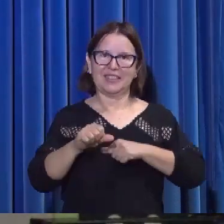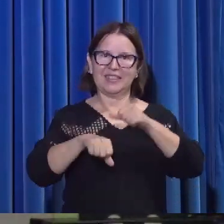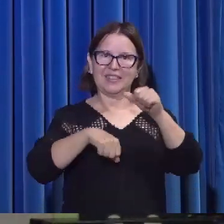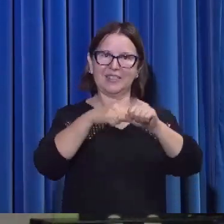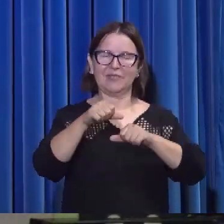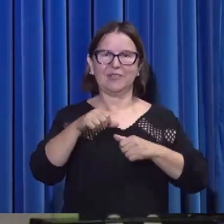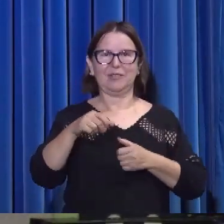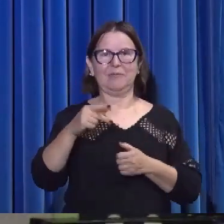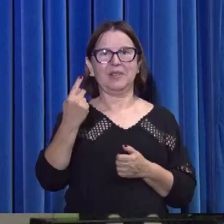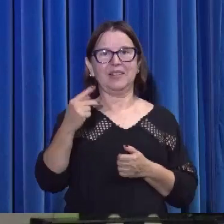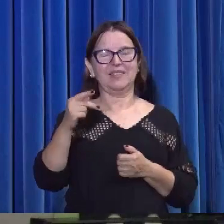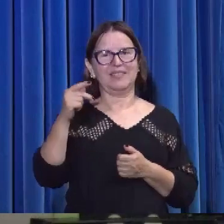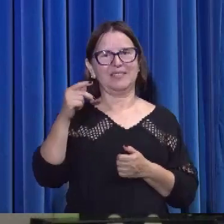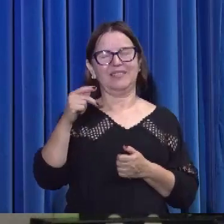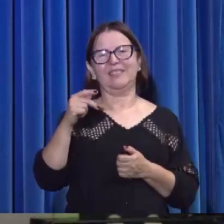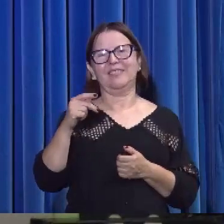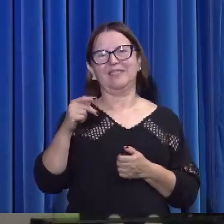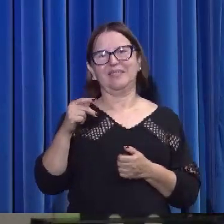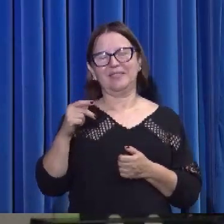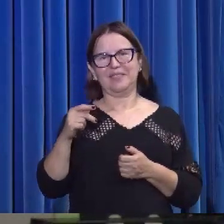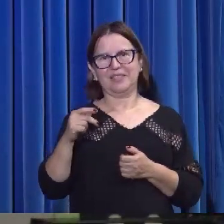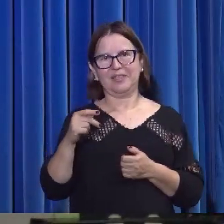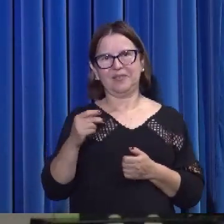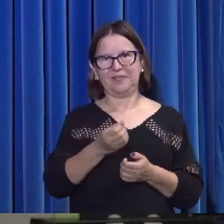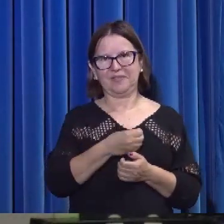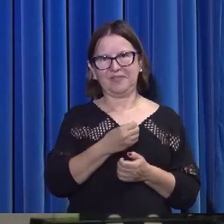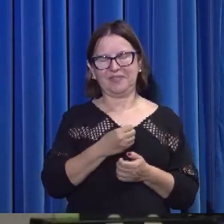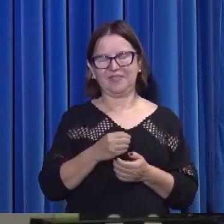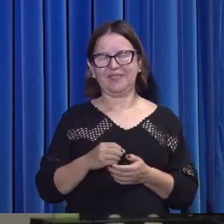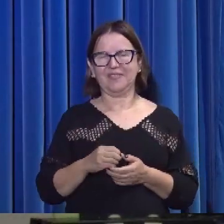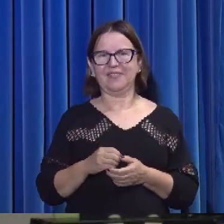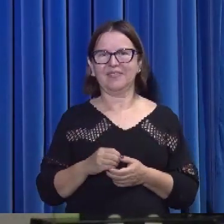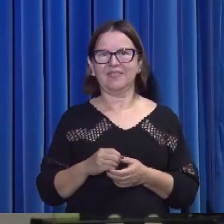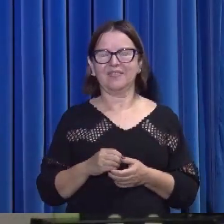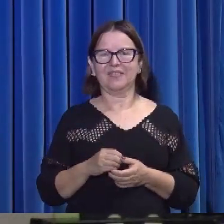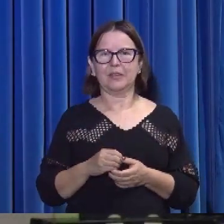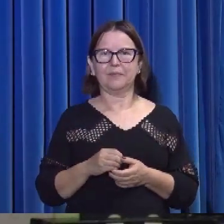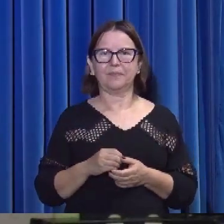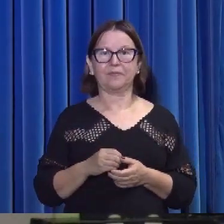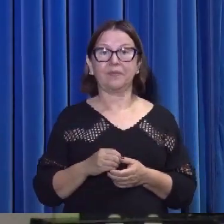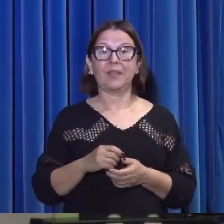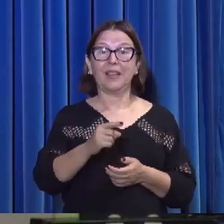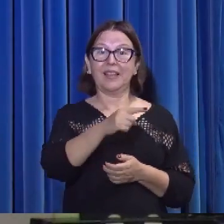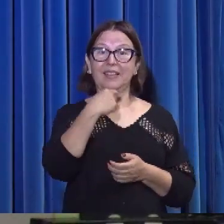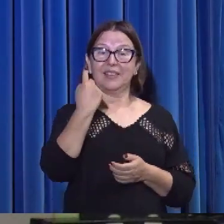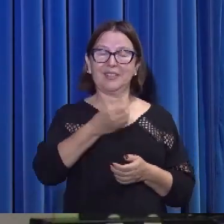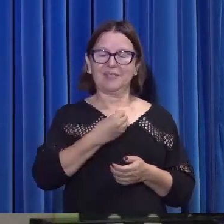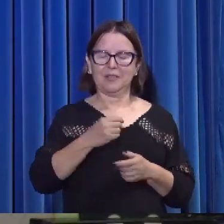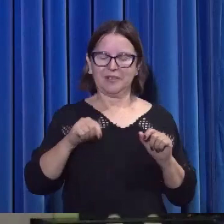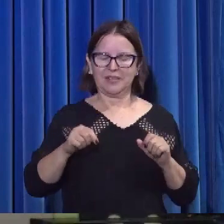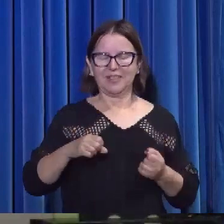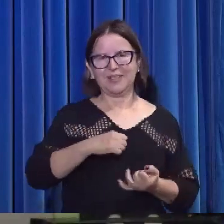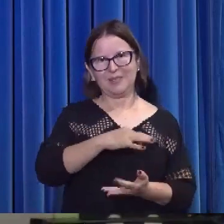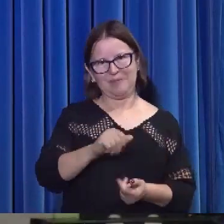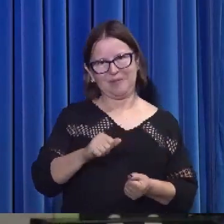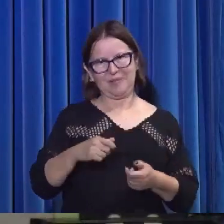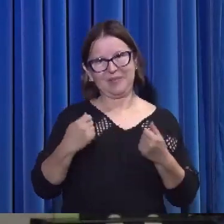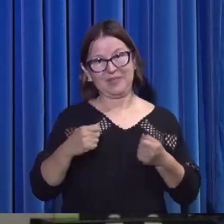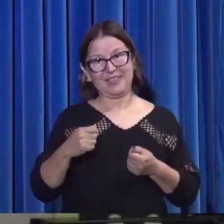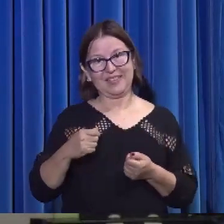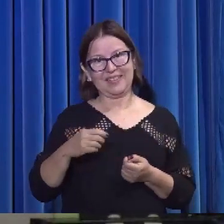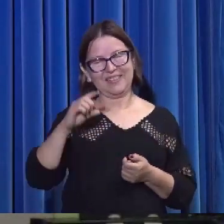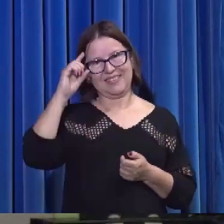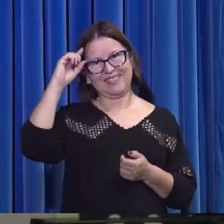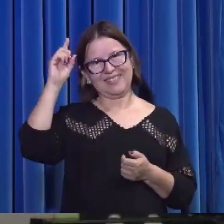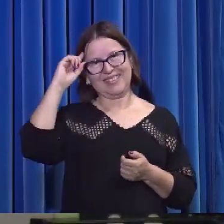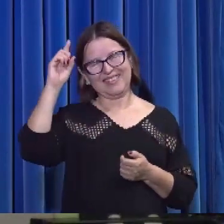carne. Nós ainda vivemos no mundo. Nós precisamos diariamente estar em comunhão com